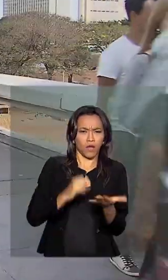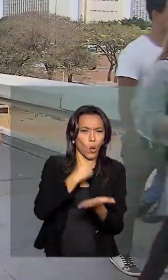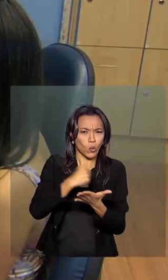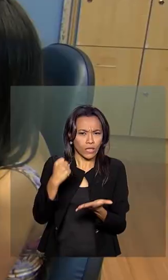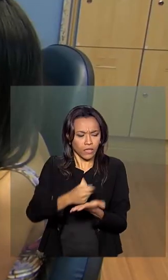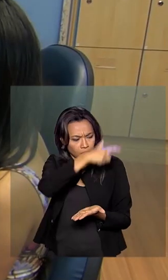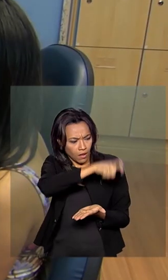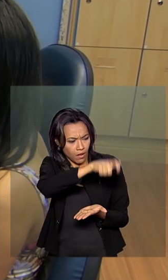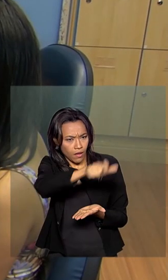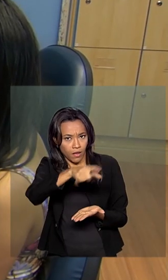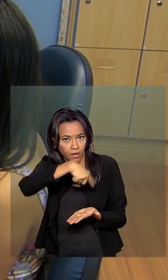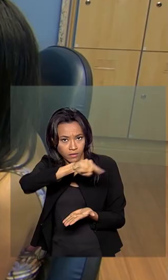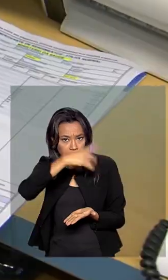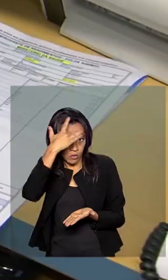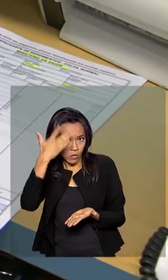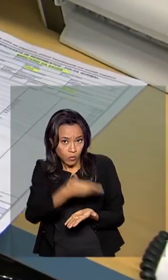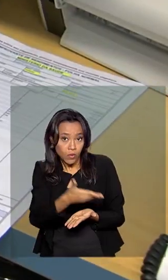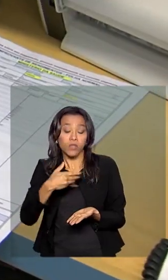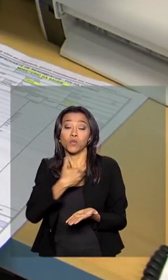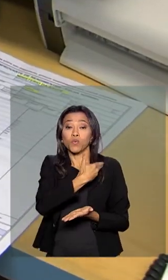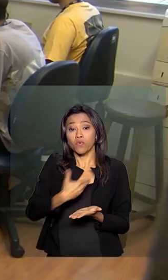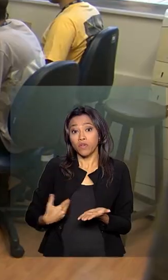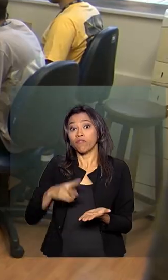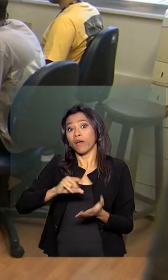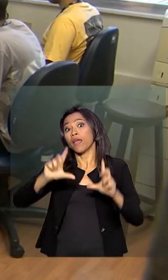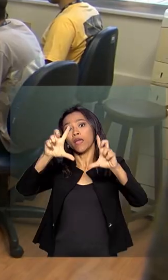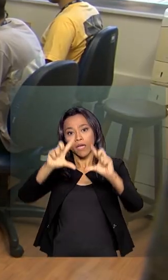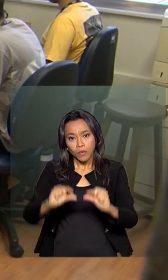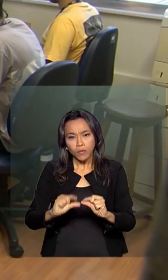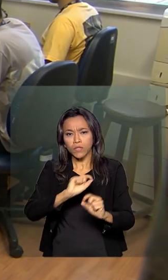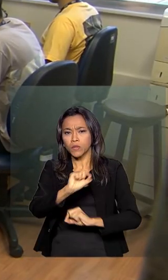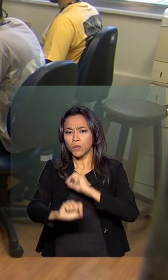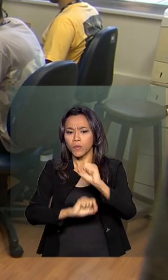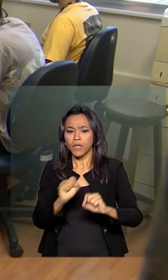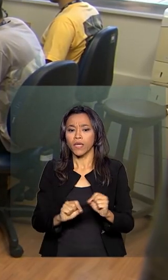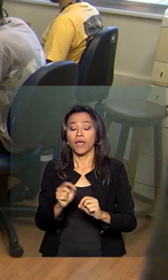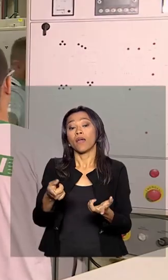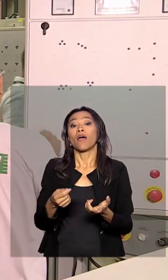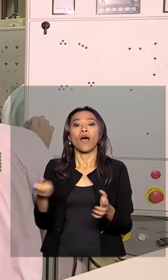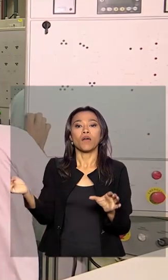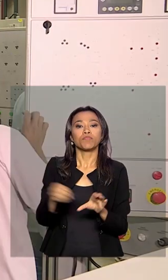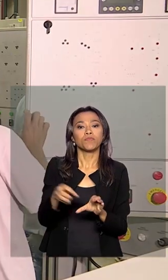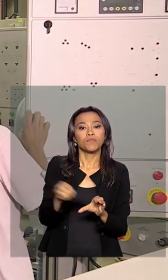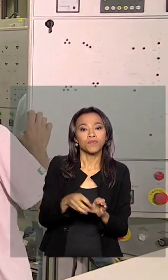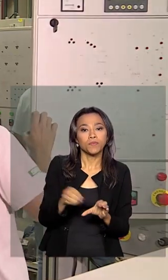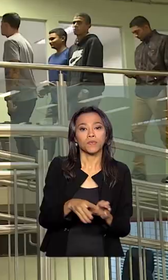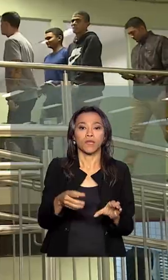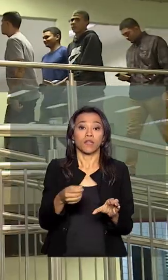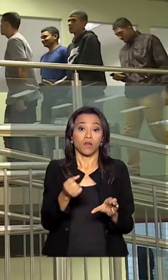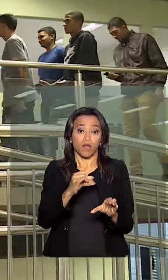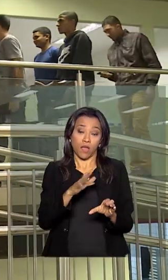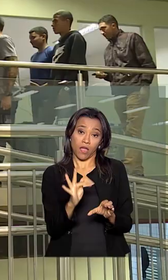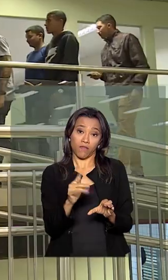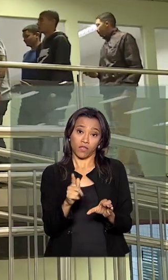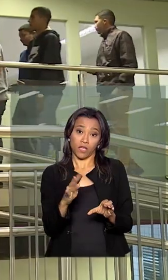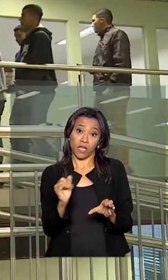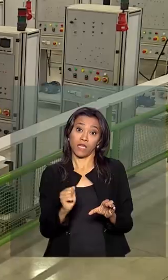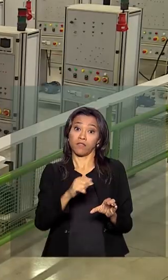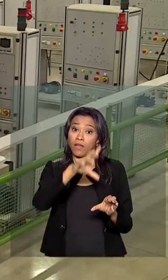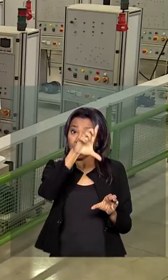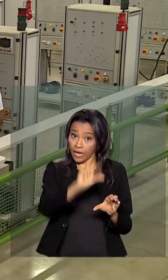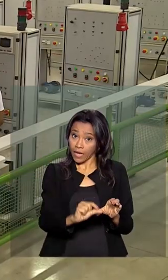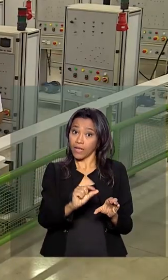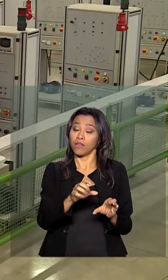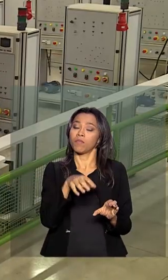trabalhadores, o governo vai reduzir algumas obrigações. A contribuição para o FGTS cairá de 8 para 2%